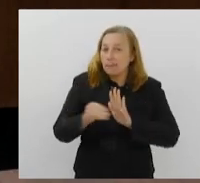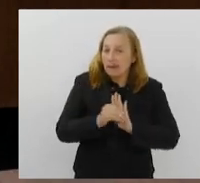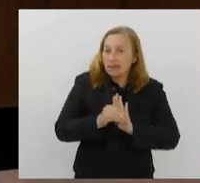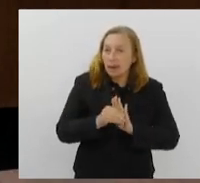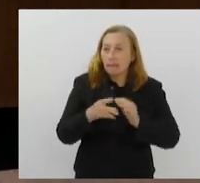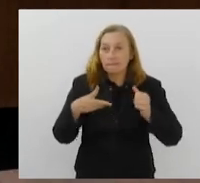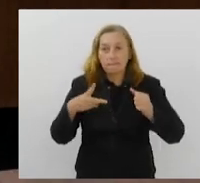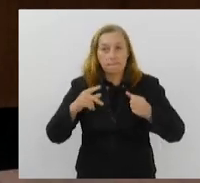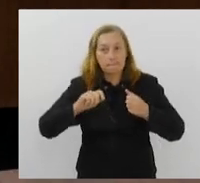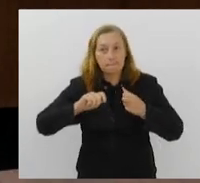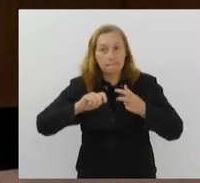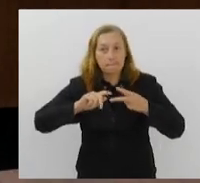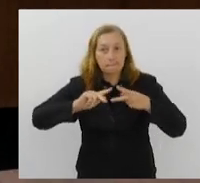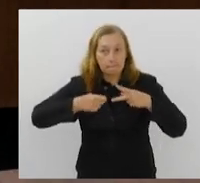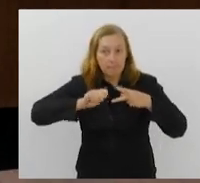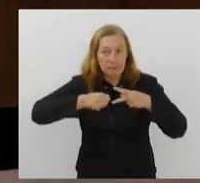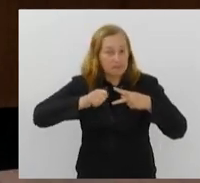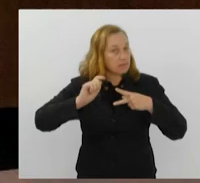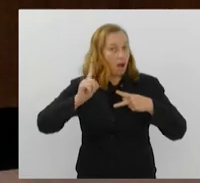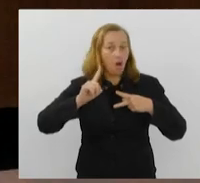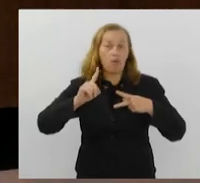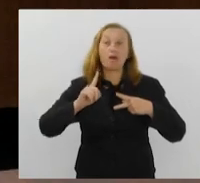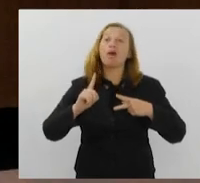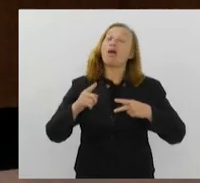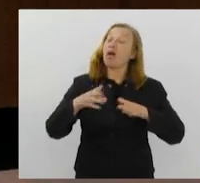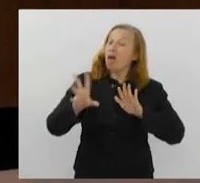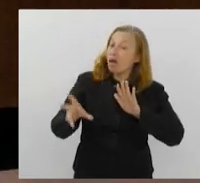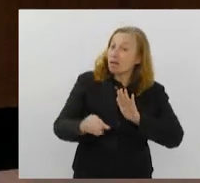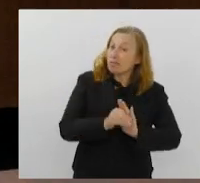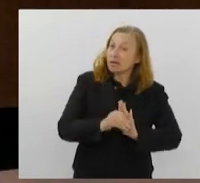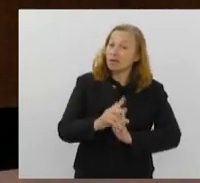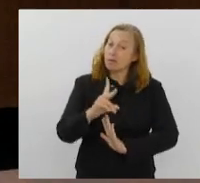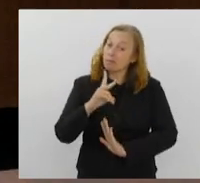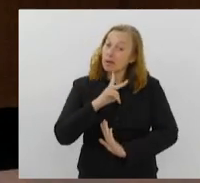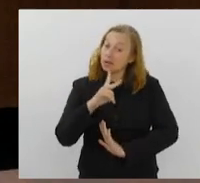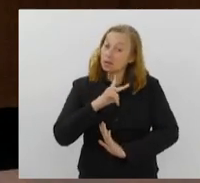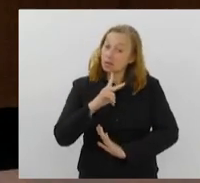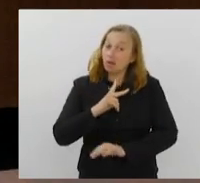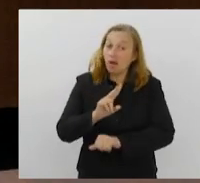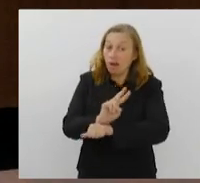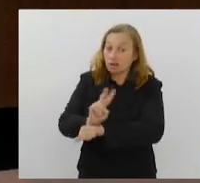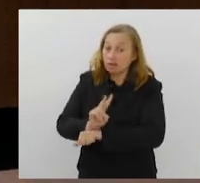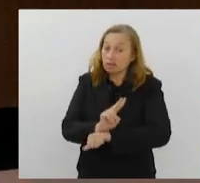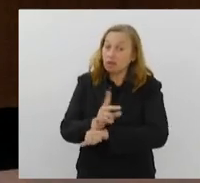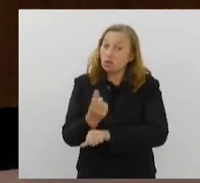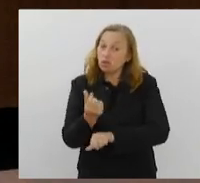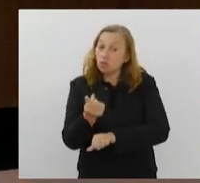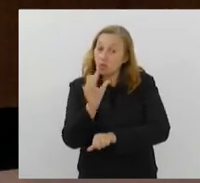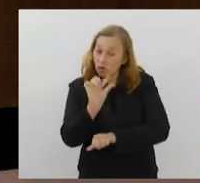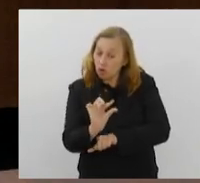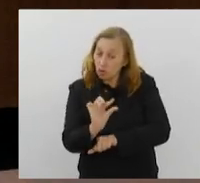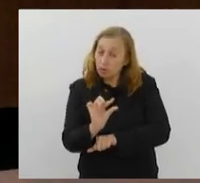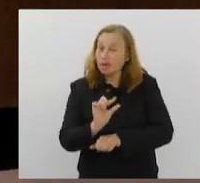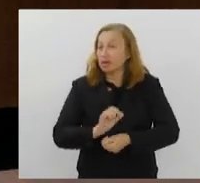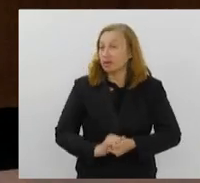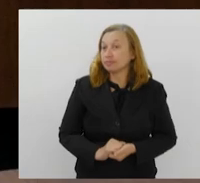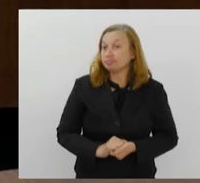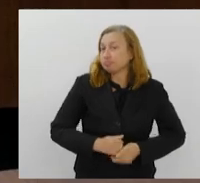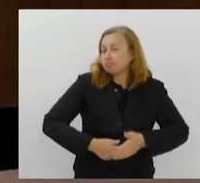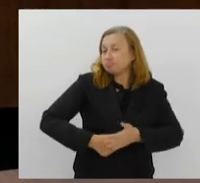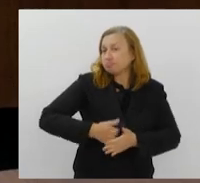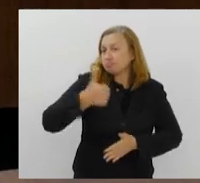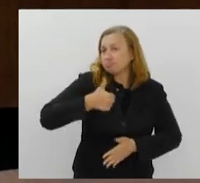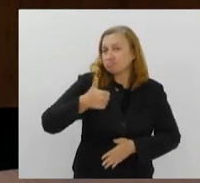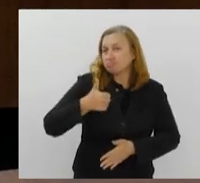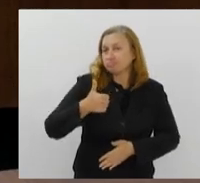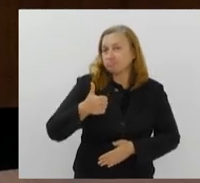individuais, rastreáveis, com programa identificado, com valor muito pequeno, e, aliás, é a primeira vez que a gente tem